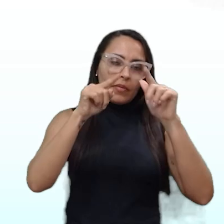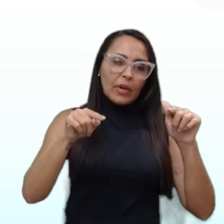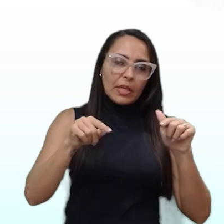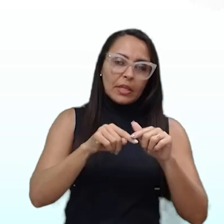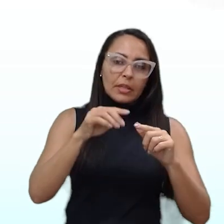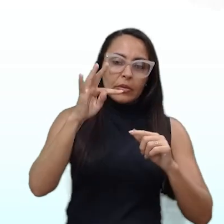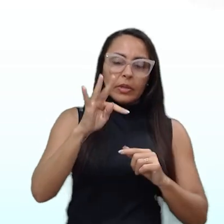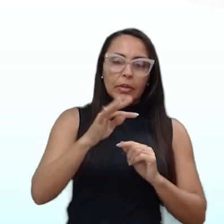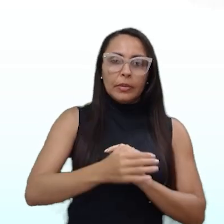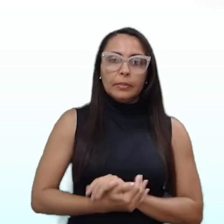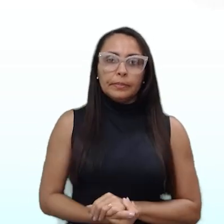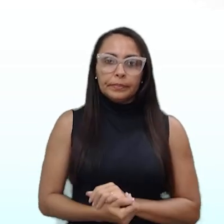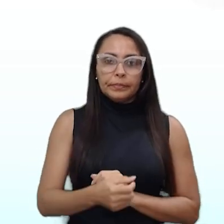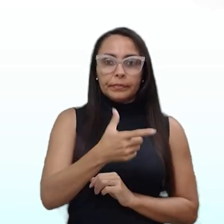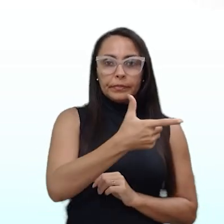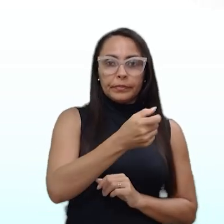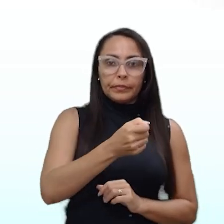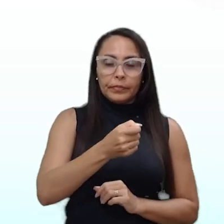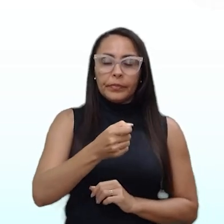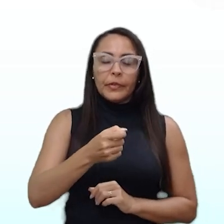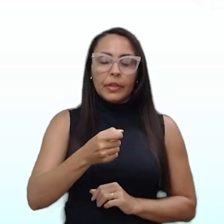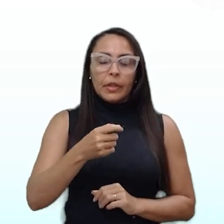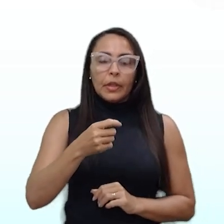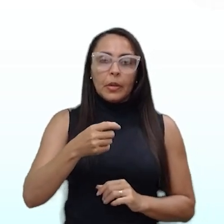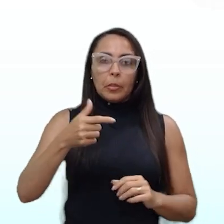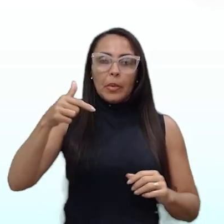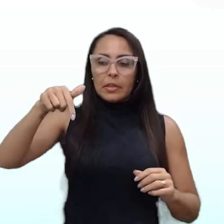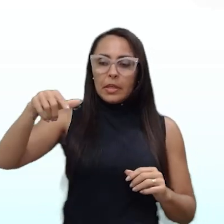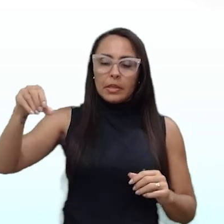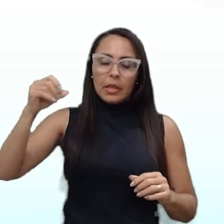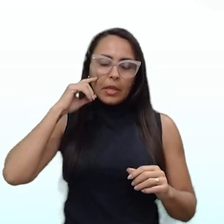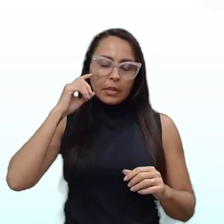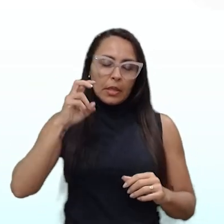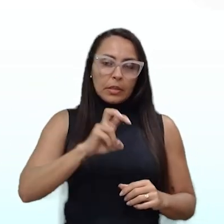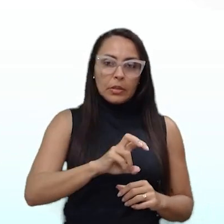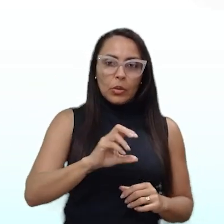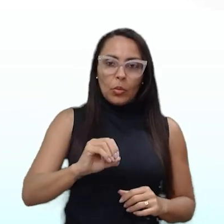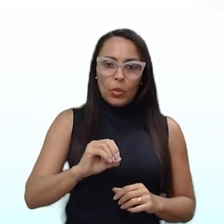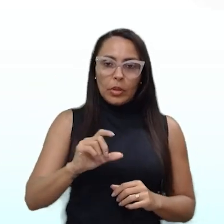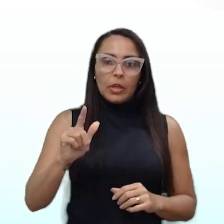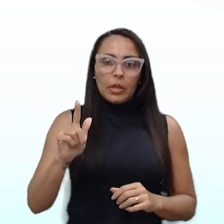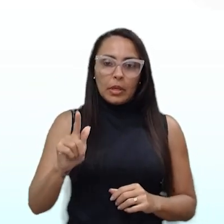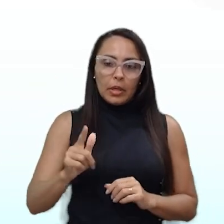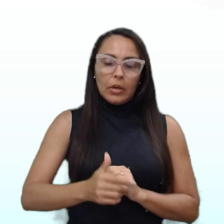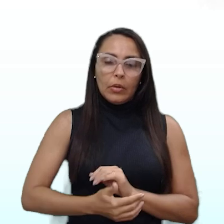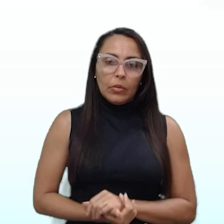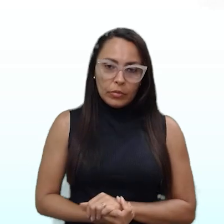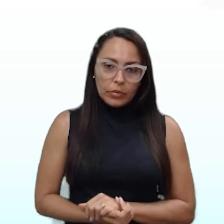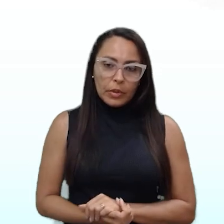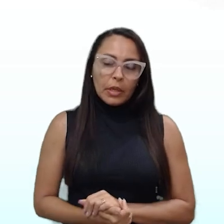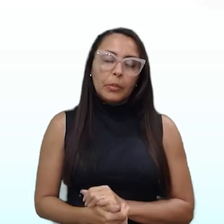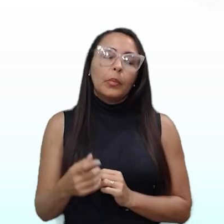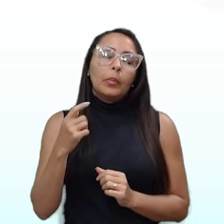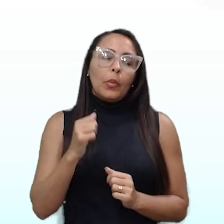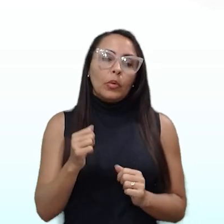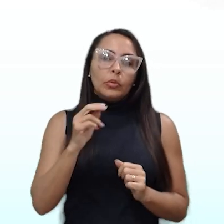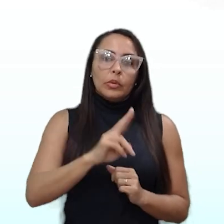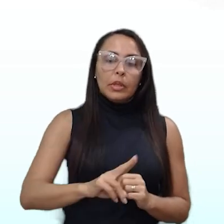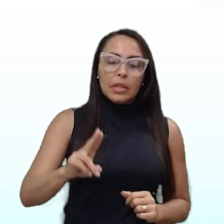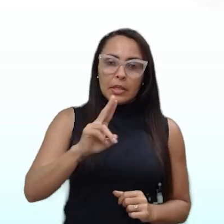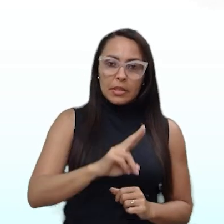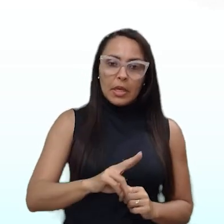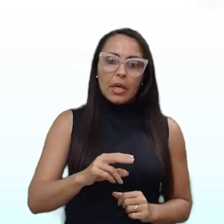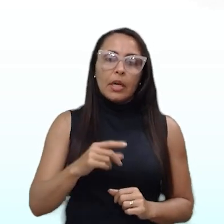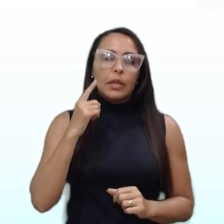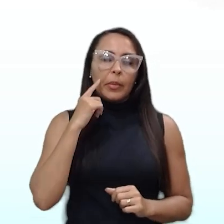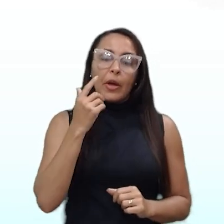que é 20 para 70, 50 graus, capacidade térmica 80. Já o calor específico, você pode utilizar a fórmula do Kim